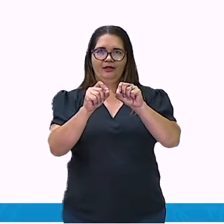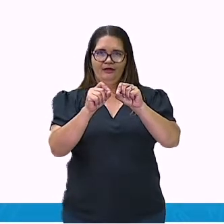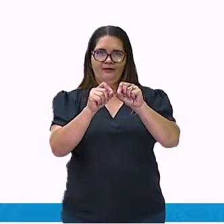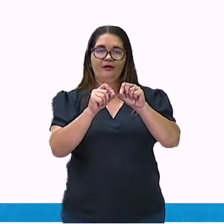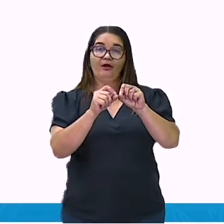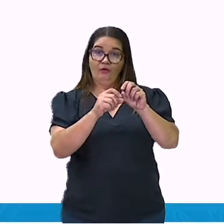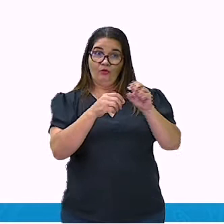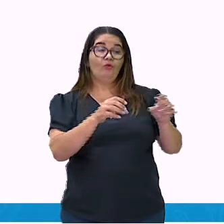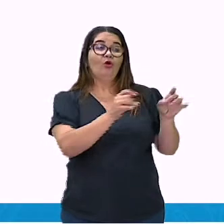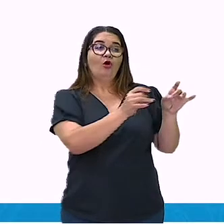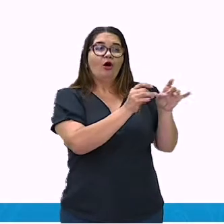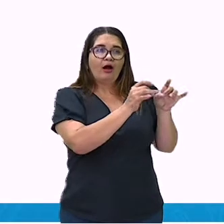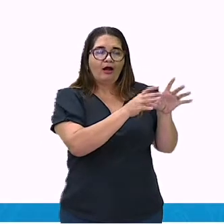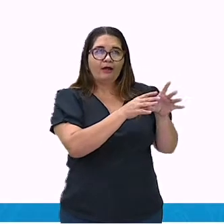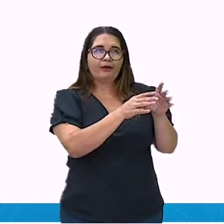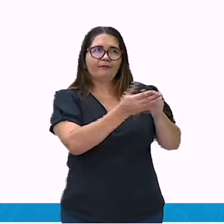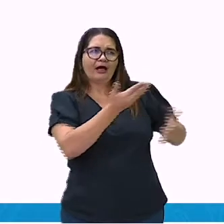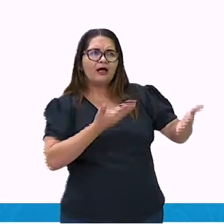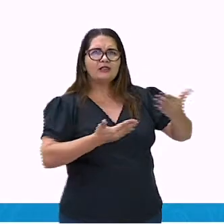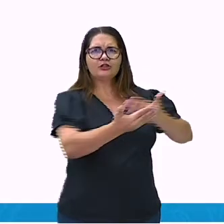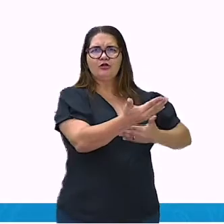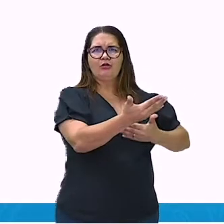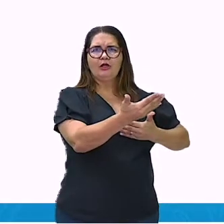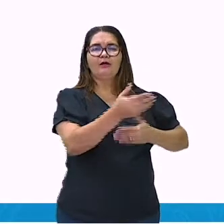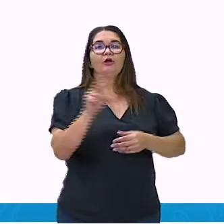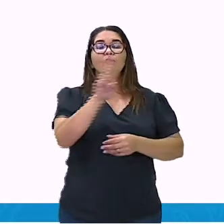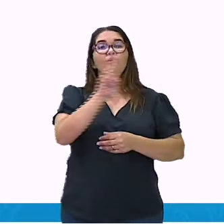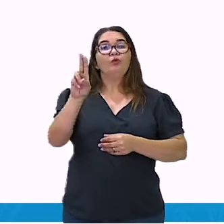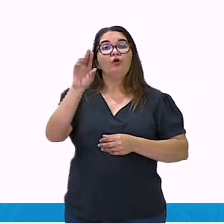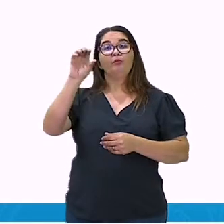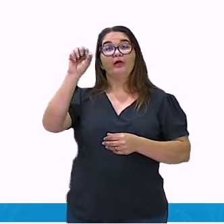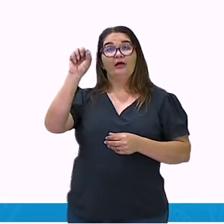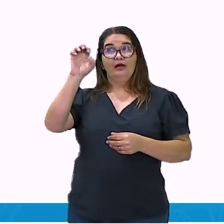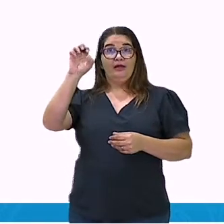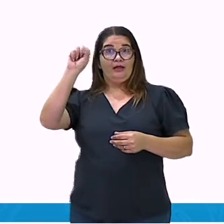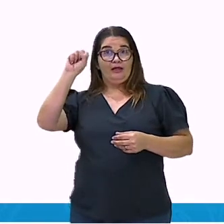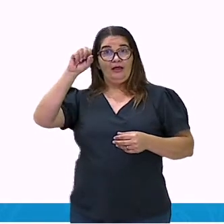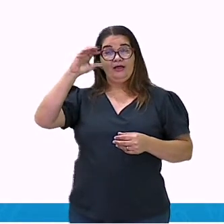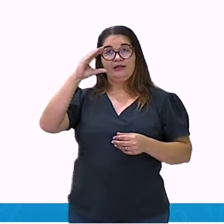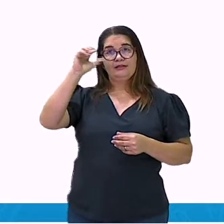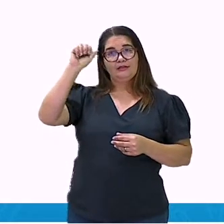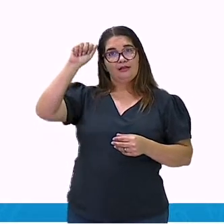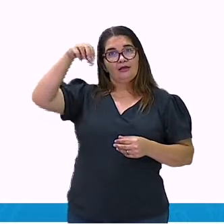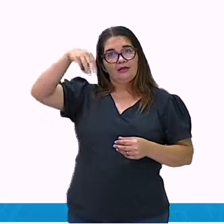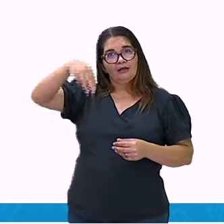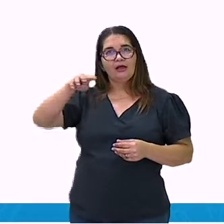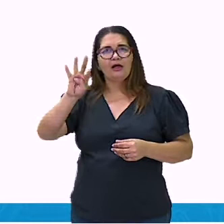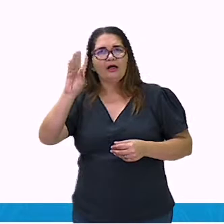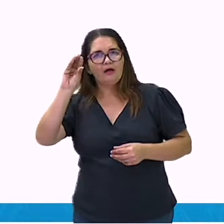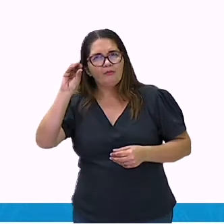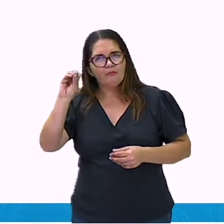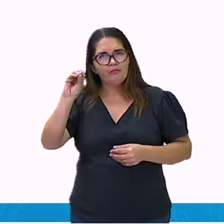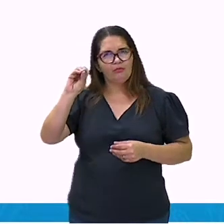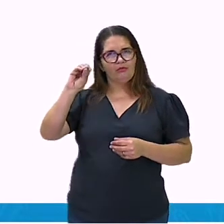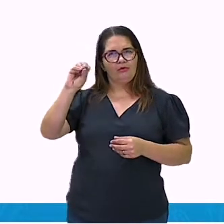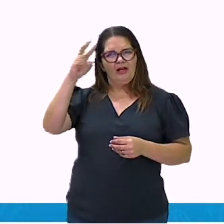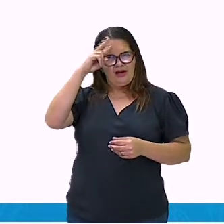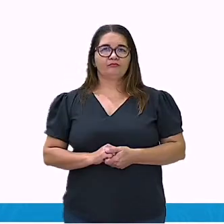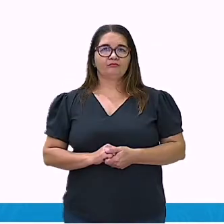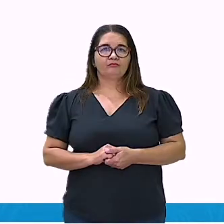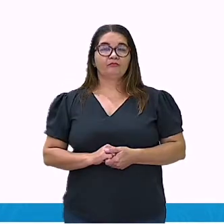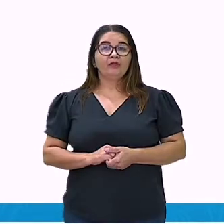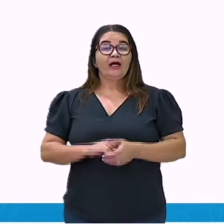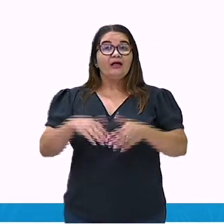comercializava. Pagavam imposto ou os impostos para a coroa portuguesa e tudo bem.